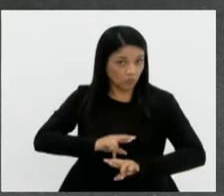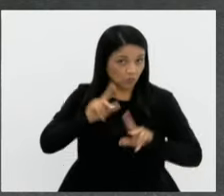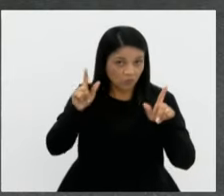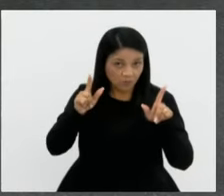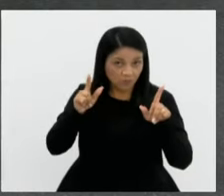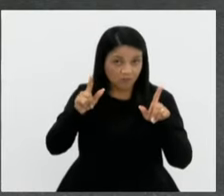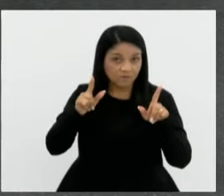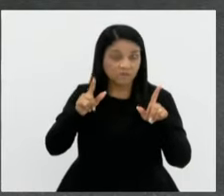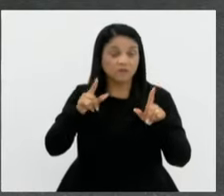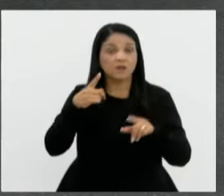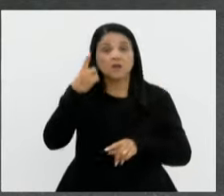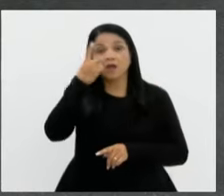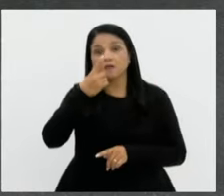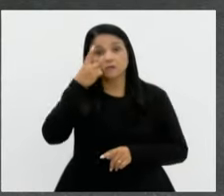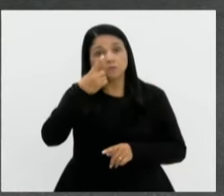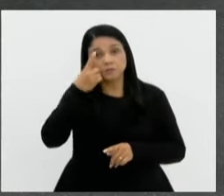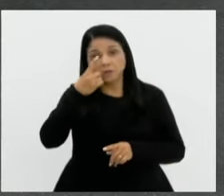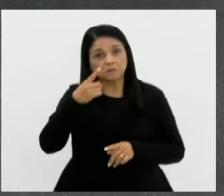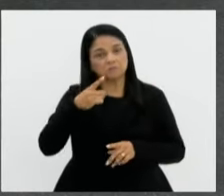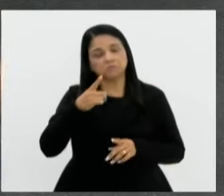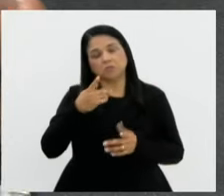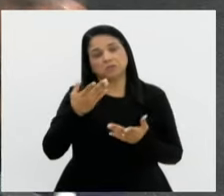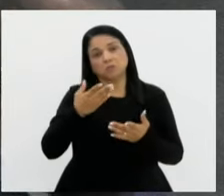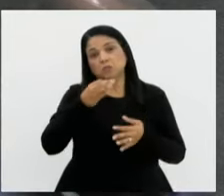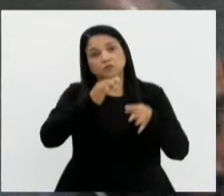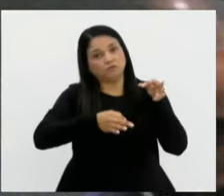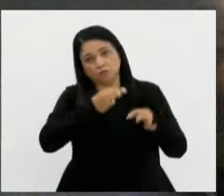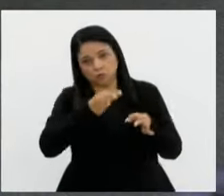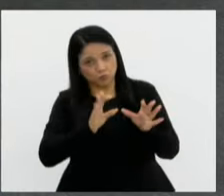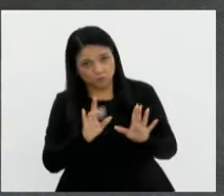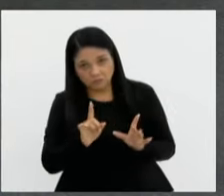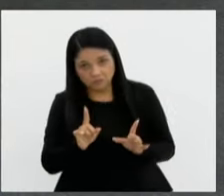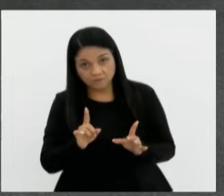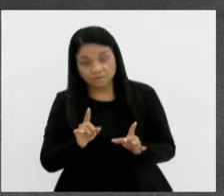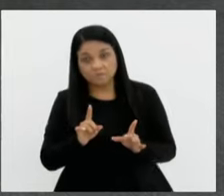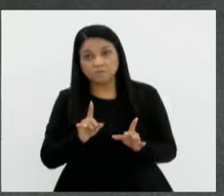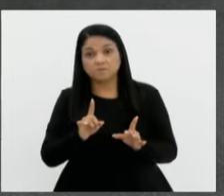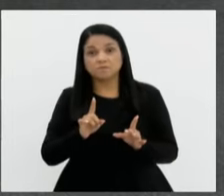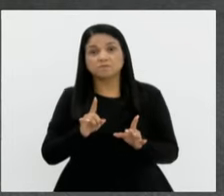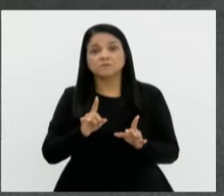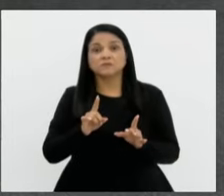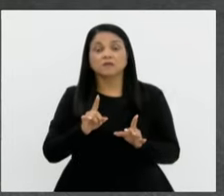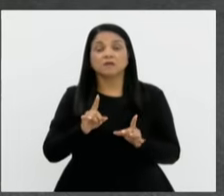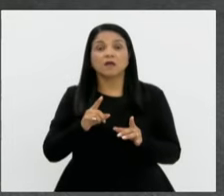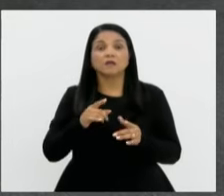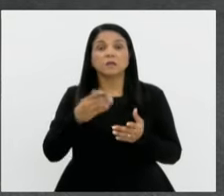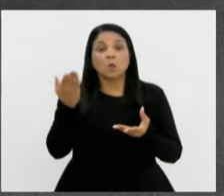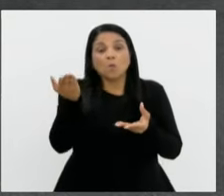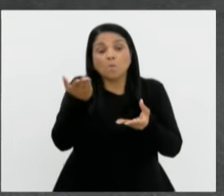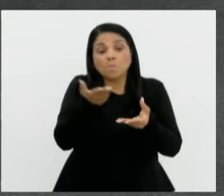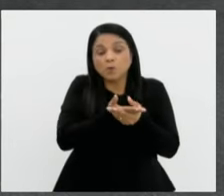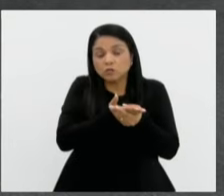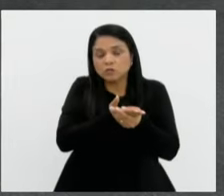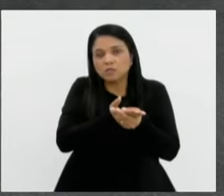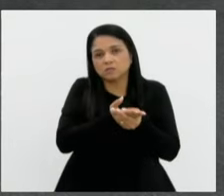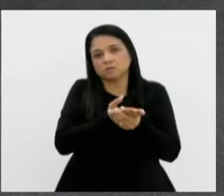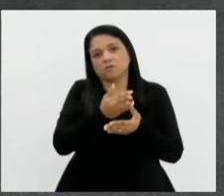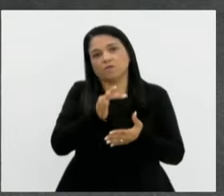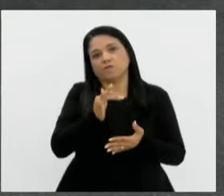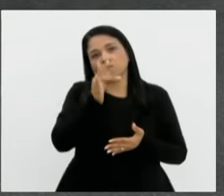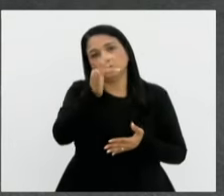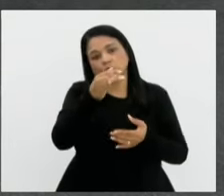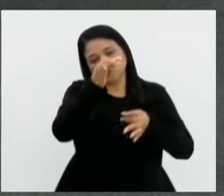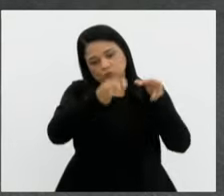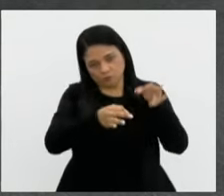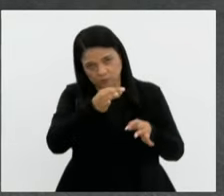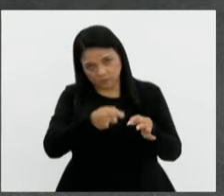sequer foi indiciada, no qual, muito longe ainda, tem um processo em trânsito julgado. Mas essa é a minha